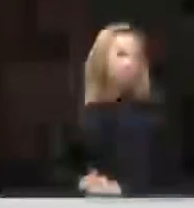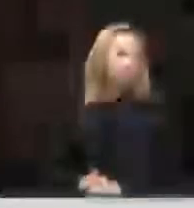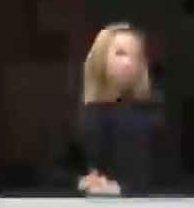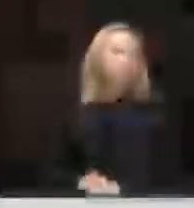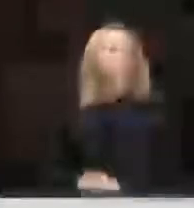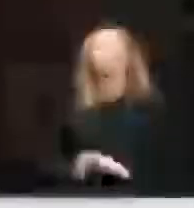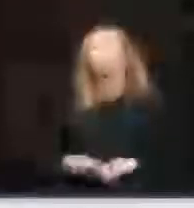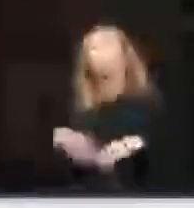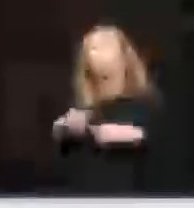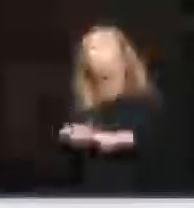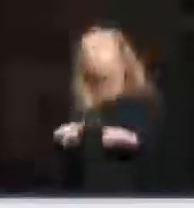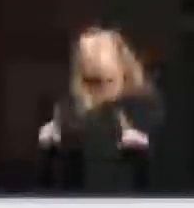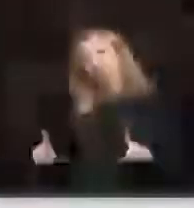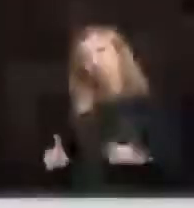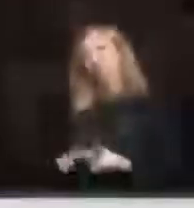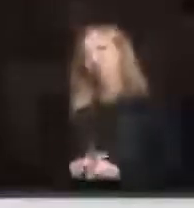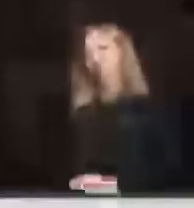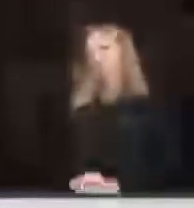Mas,